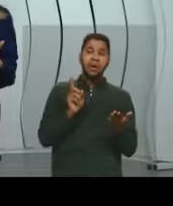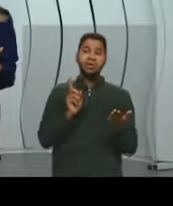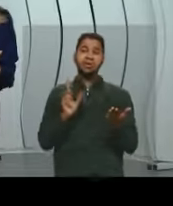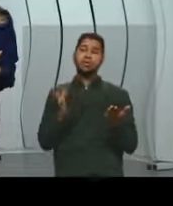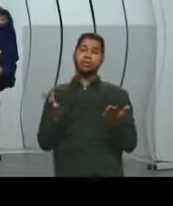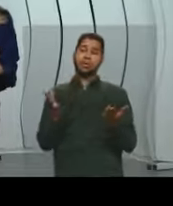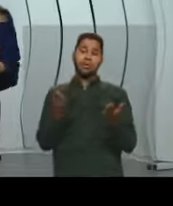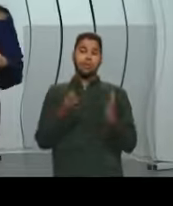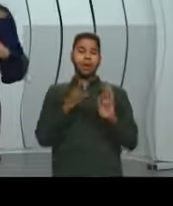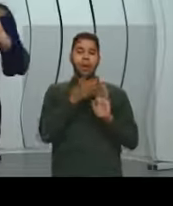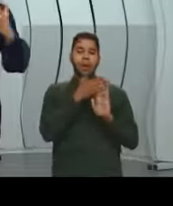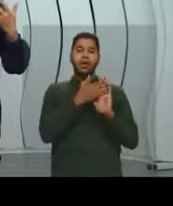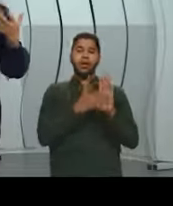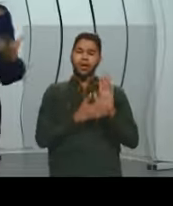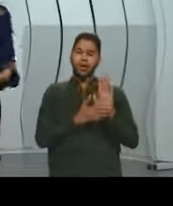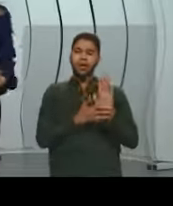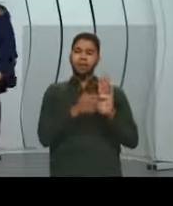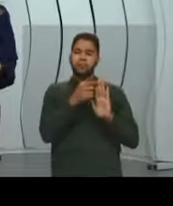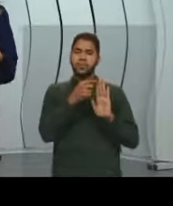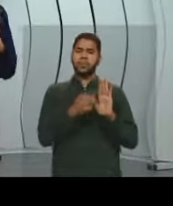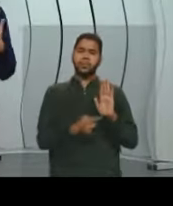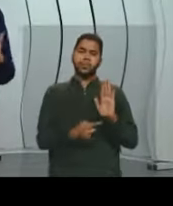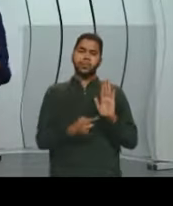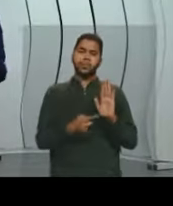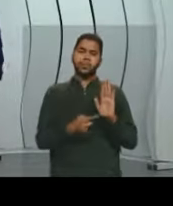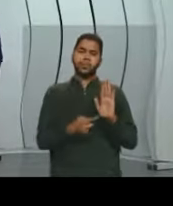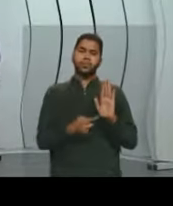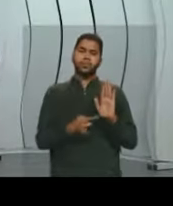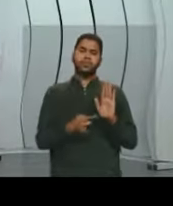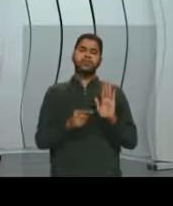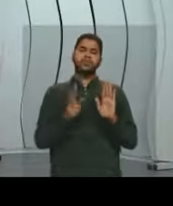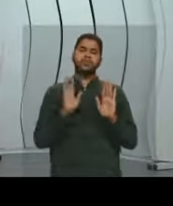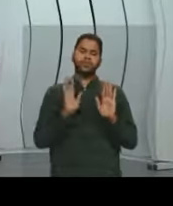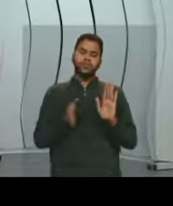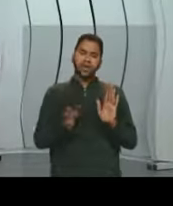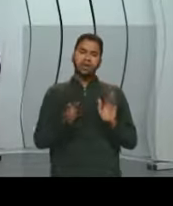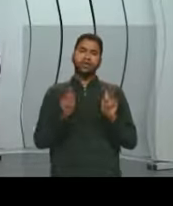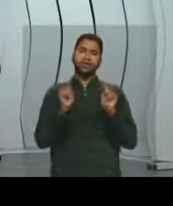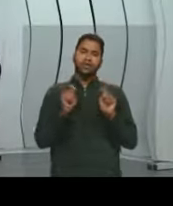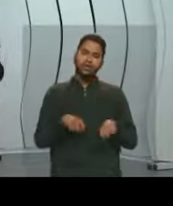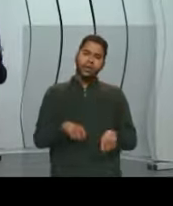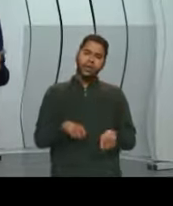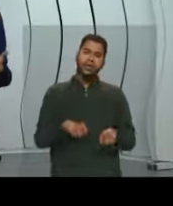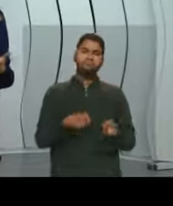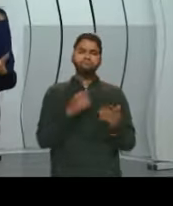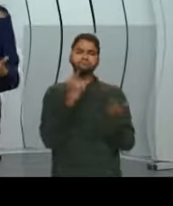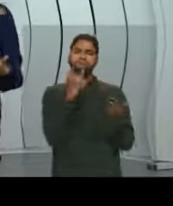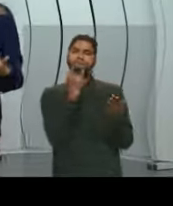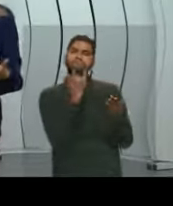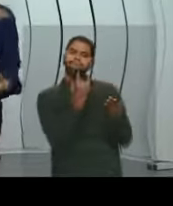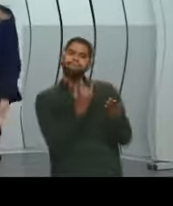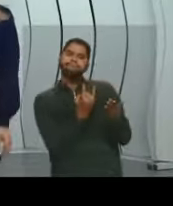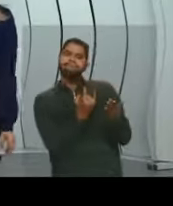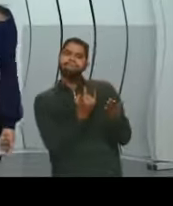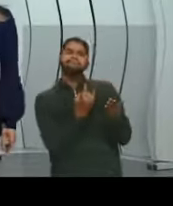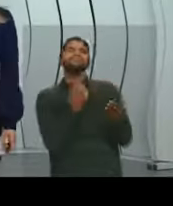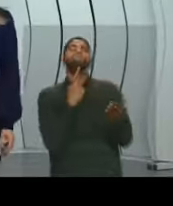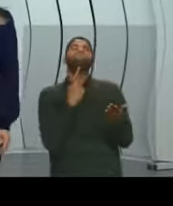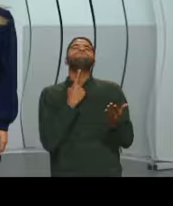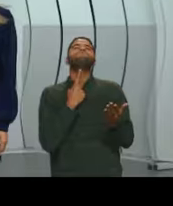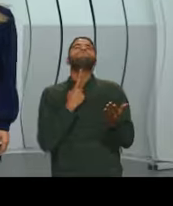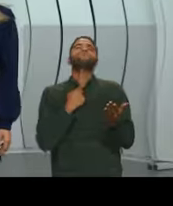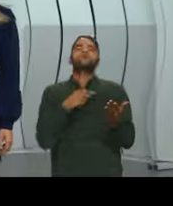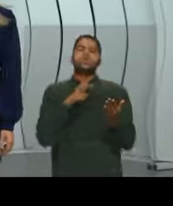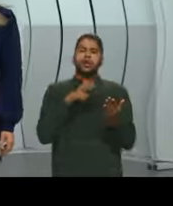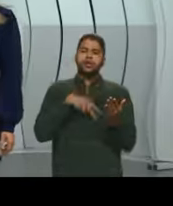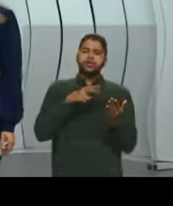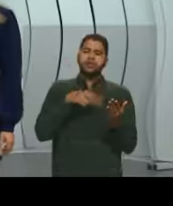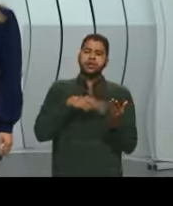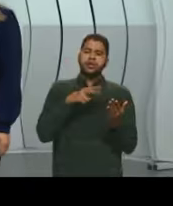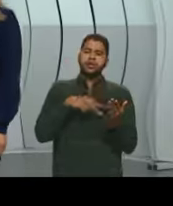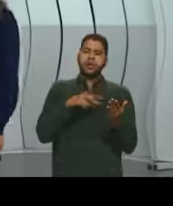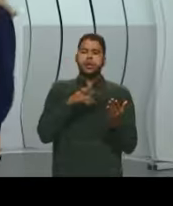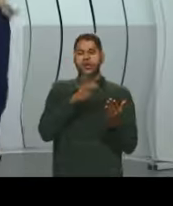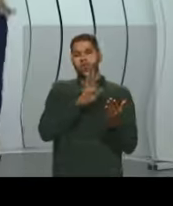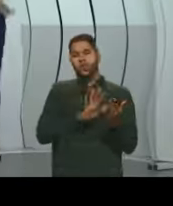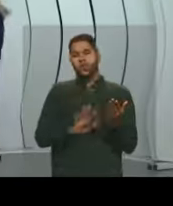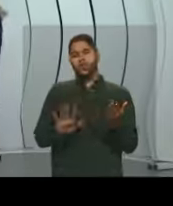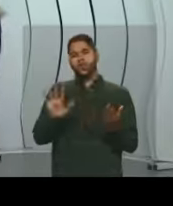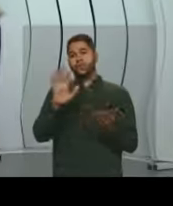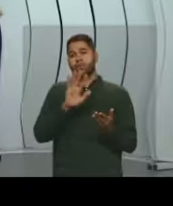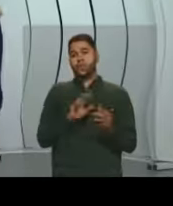pela capa, desperta nesse leitor essa vontade de ler a revista como um